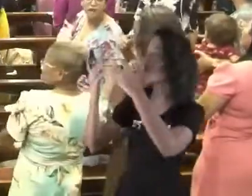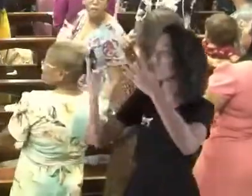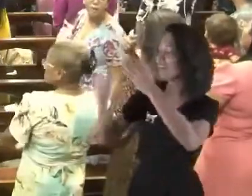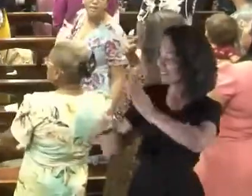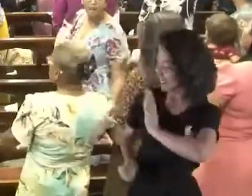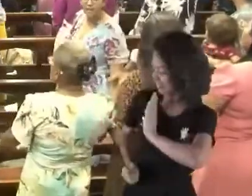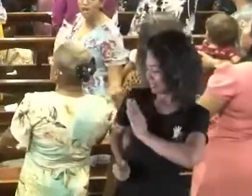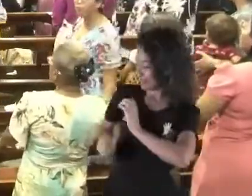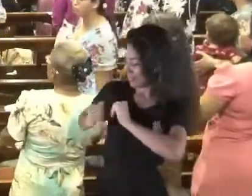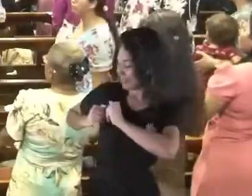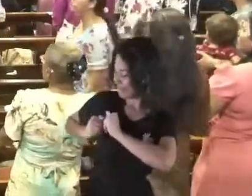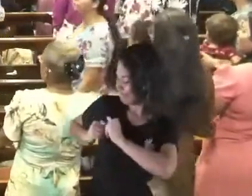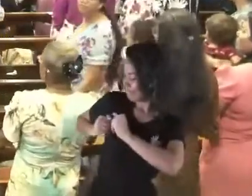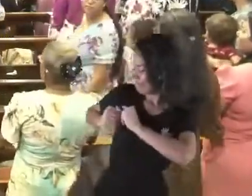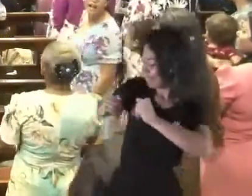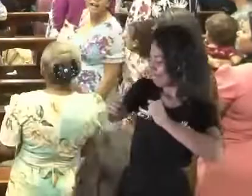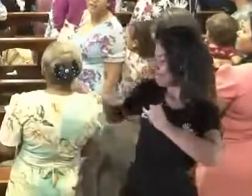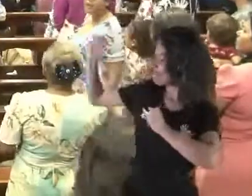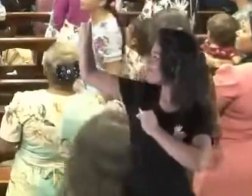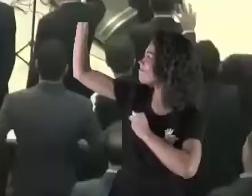Eu abro meu